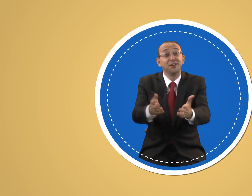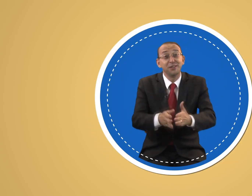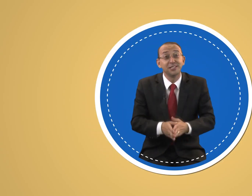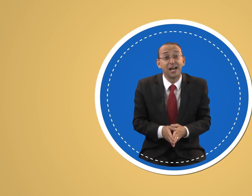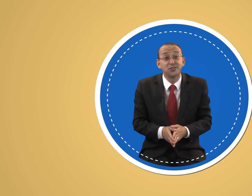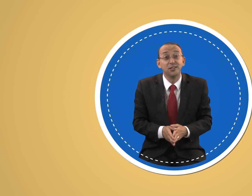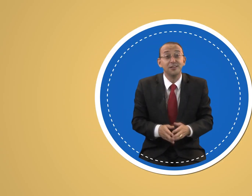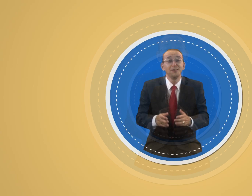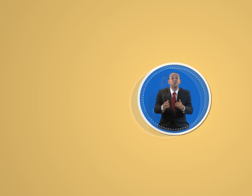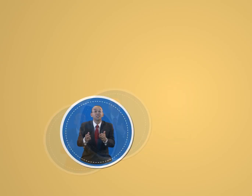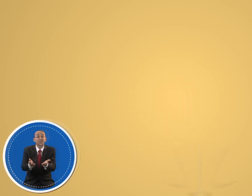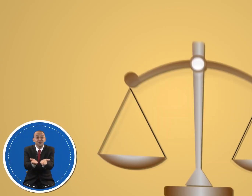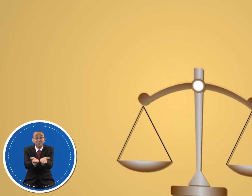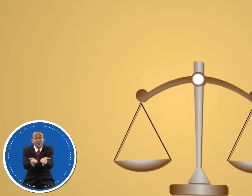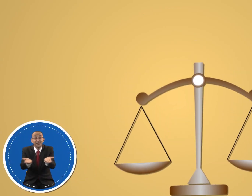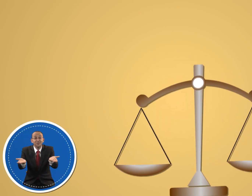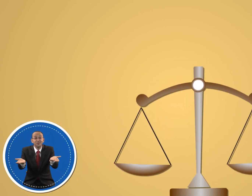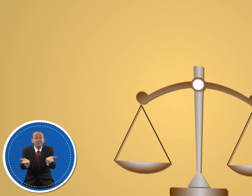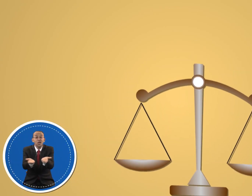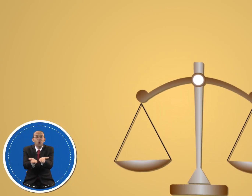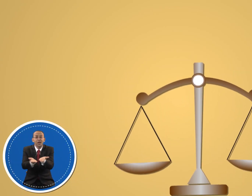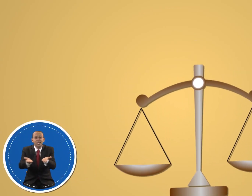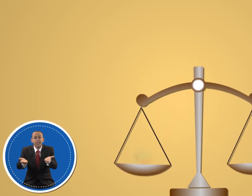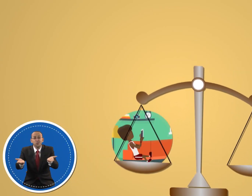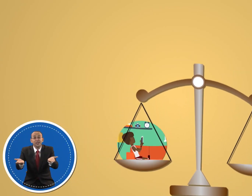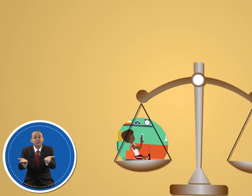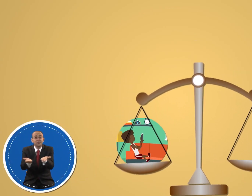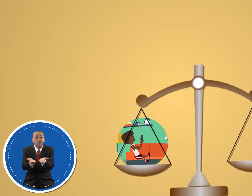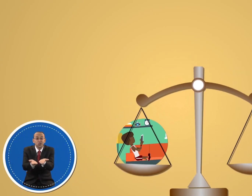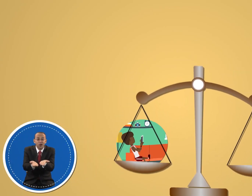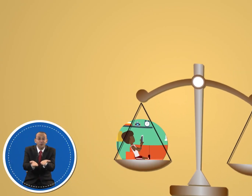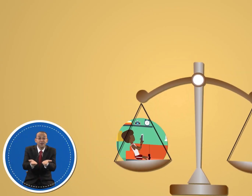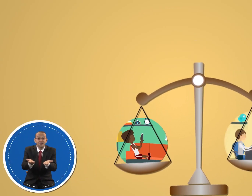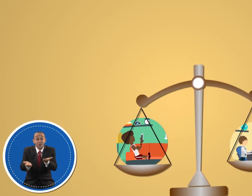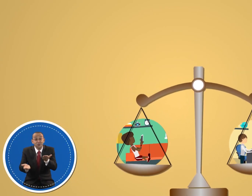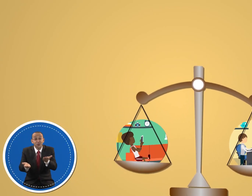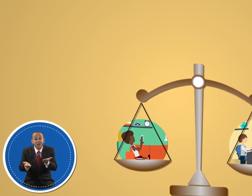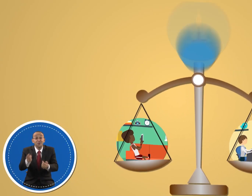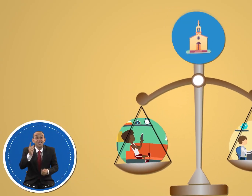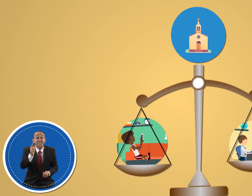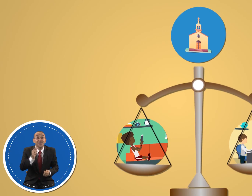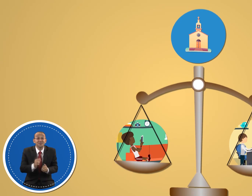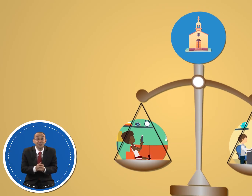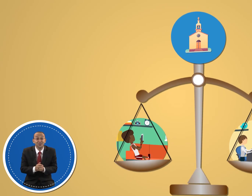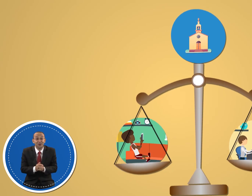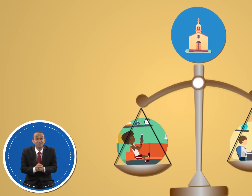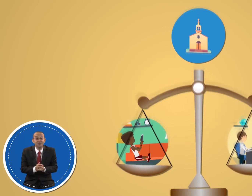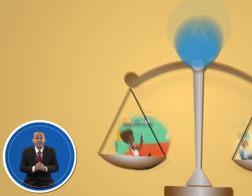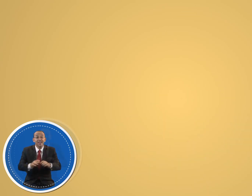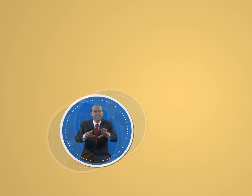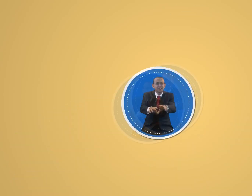almejando a felicidade buscando o equilíbrio o equilíbrio entre a vida pessoal profissional e